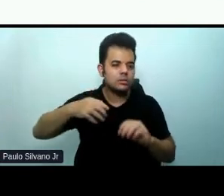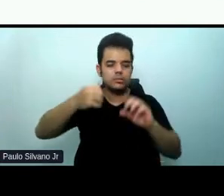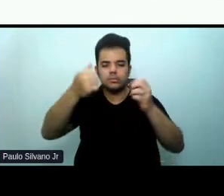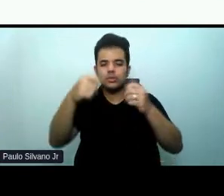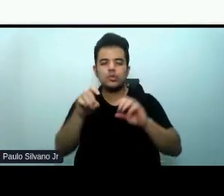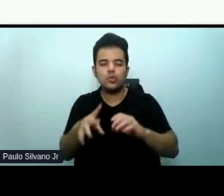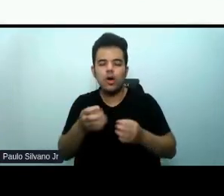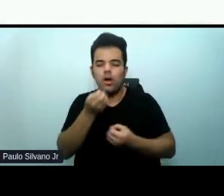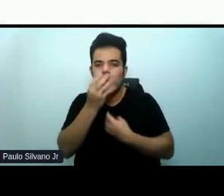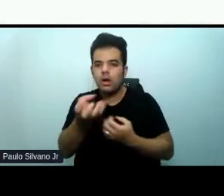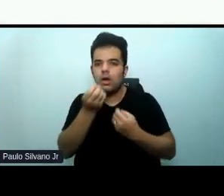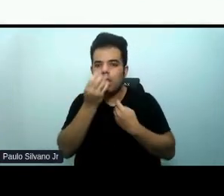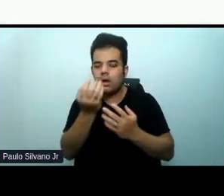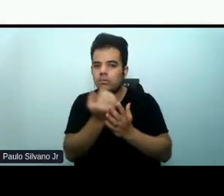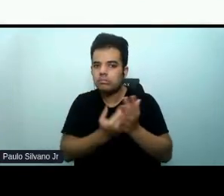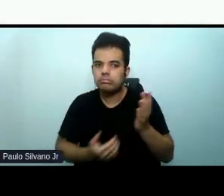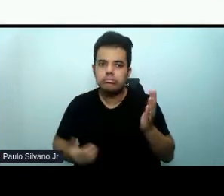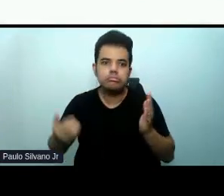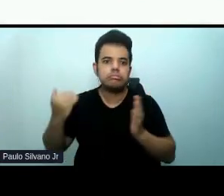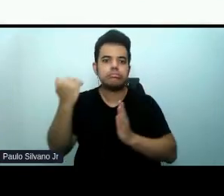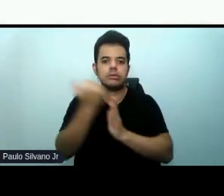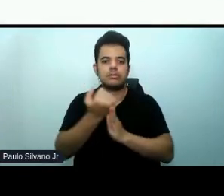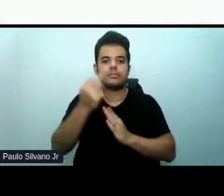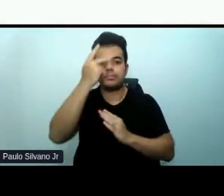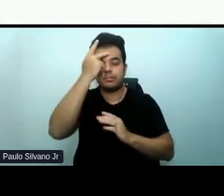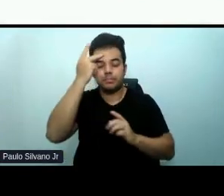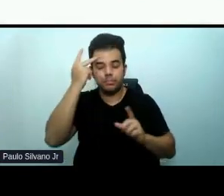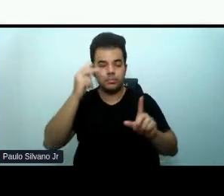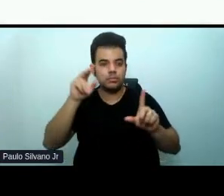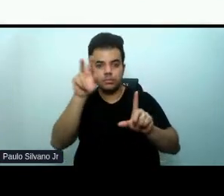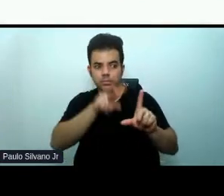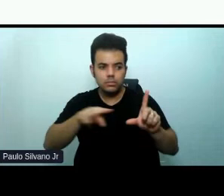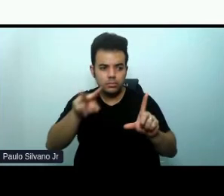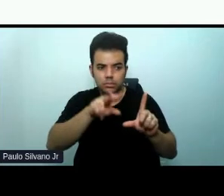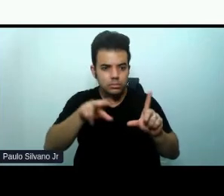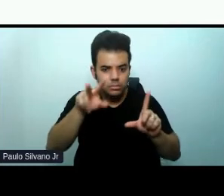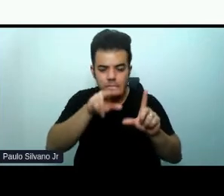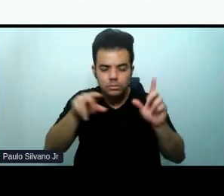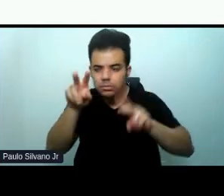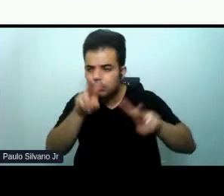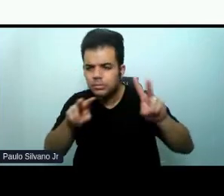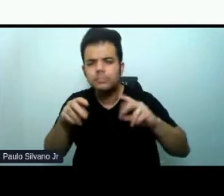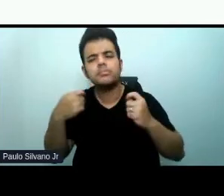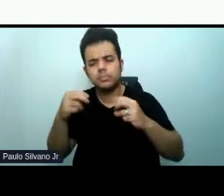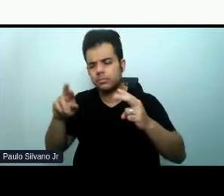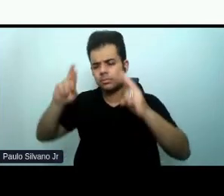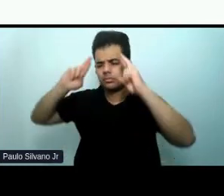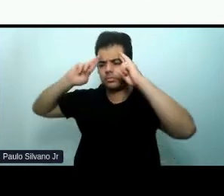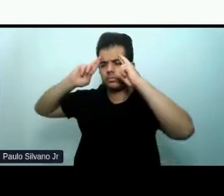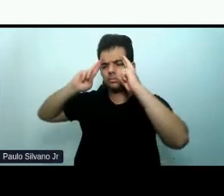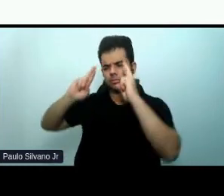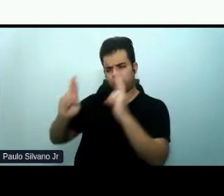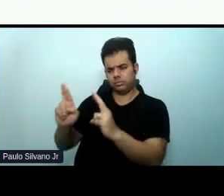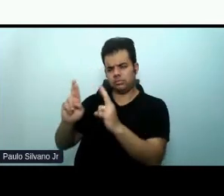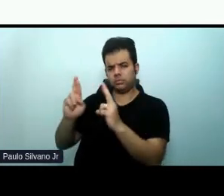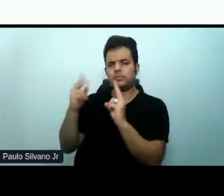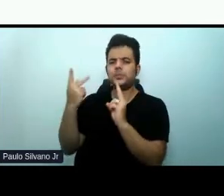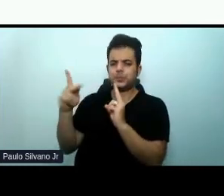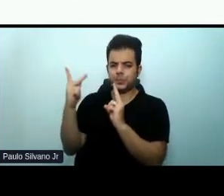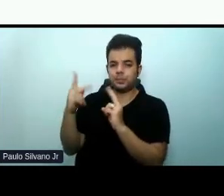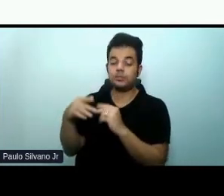de informações muito grandes que às vezes uma pessoa que enxerga não está afim, a gente precisa respeitar isso.